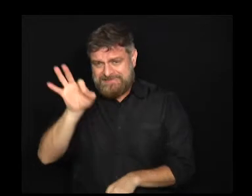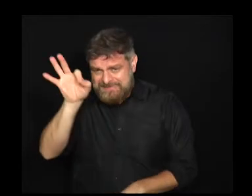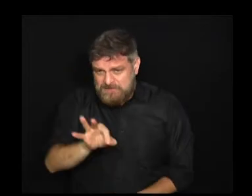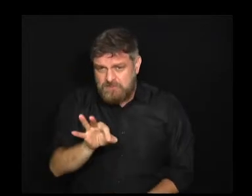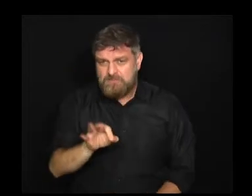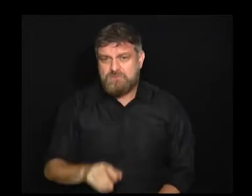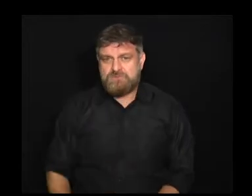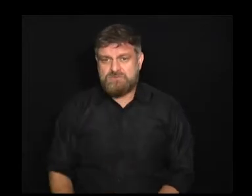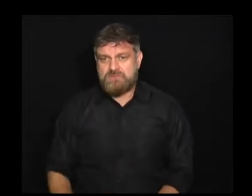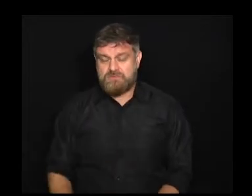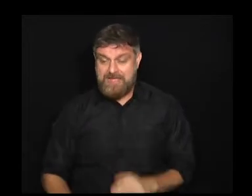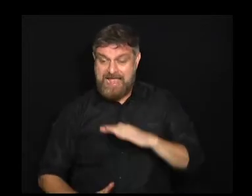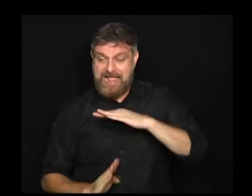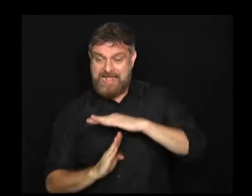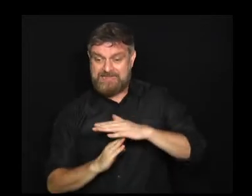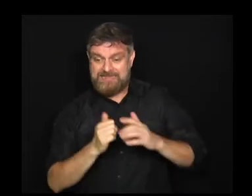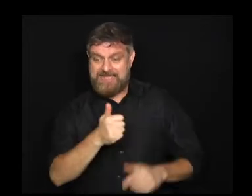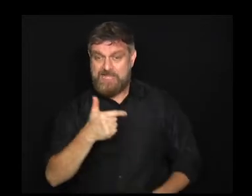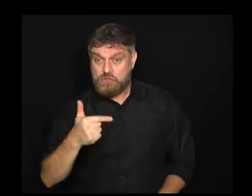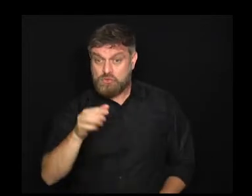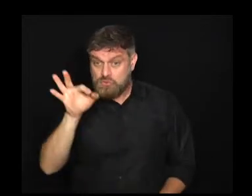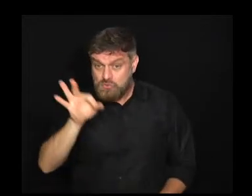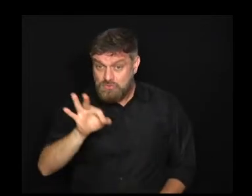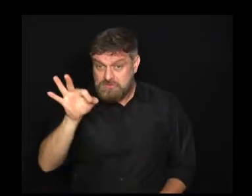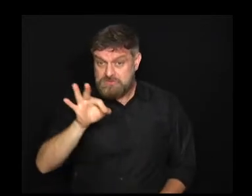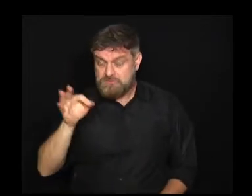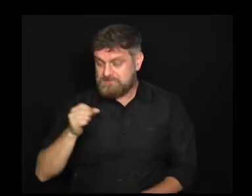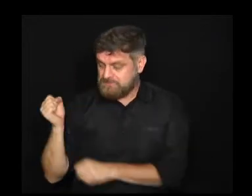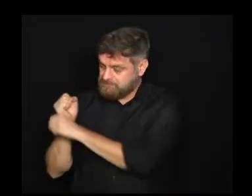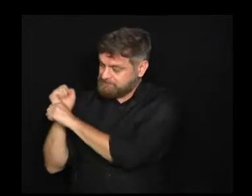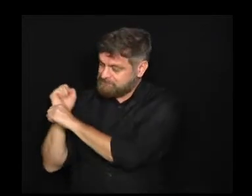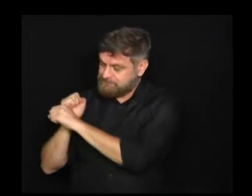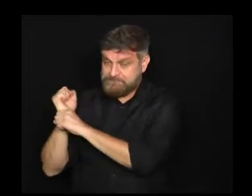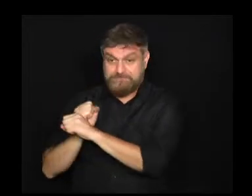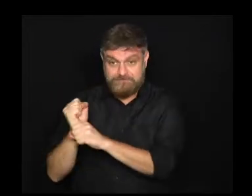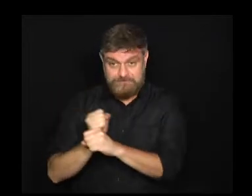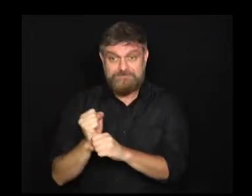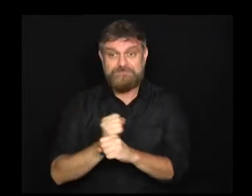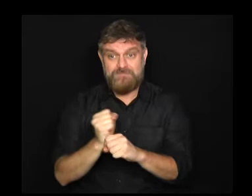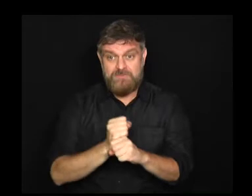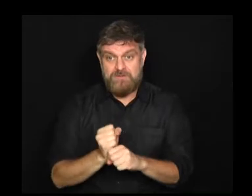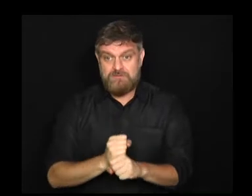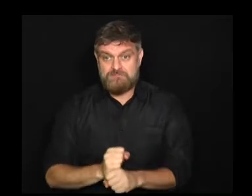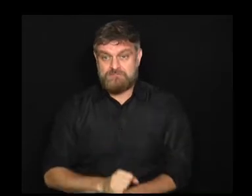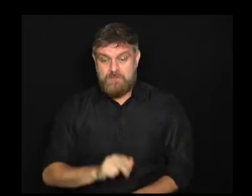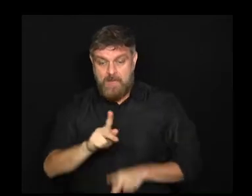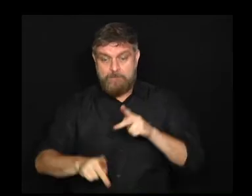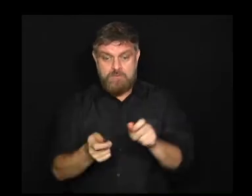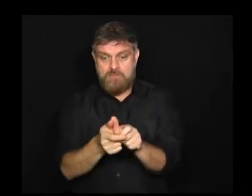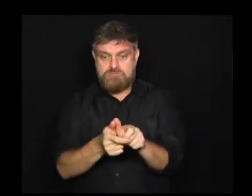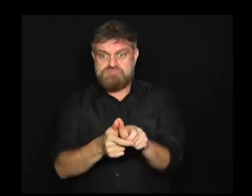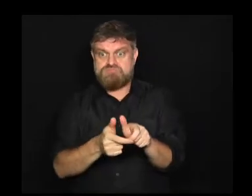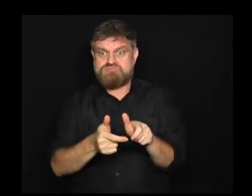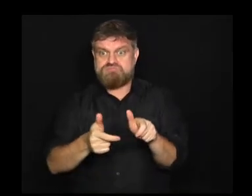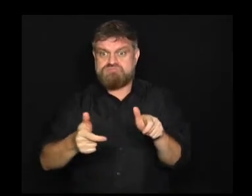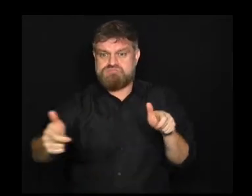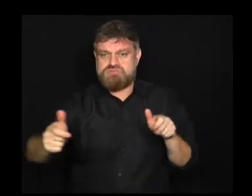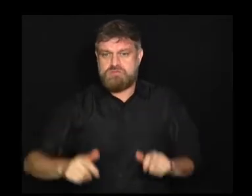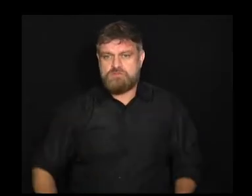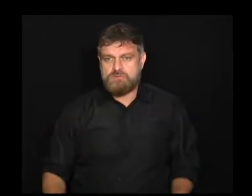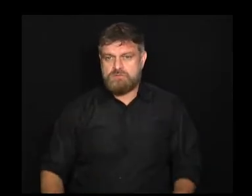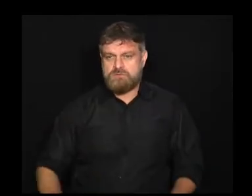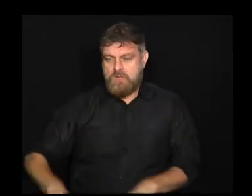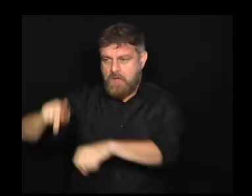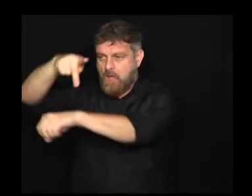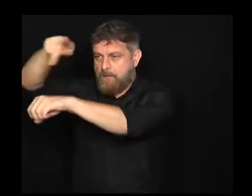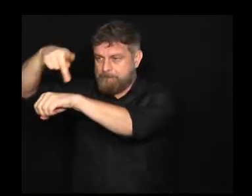5% a 12% nesses últimos 20 anos. Fazendo com que as relações internacionais da